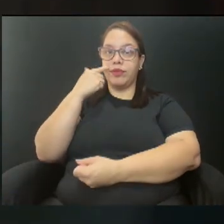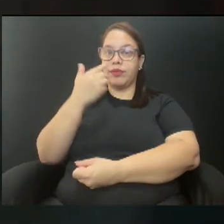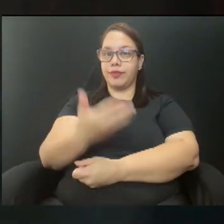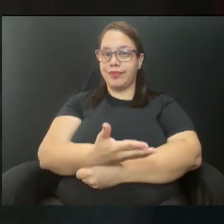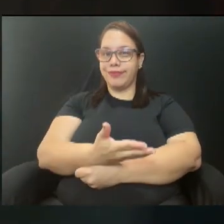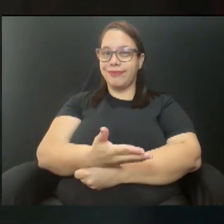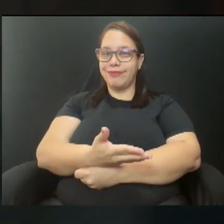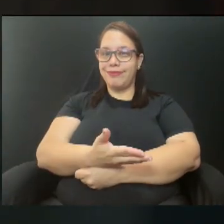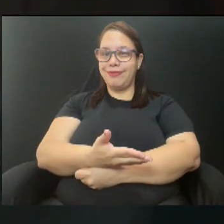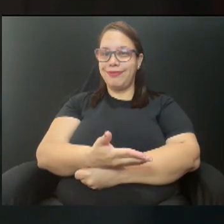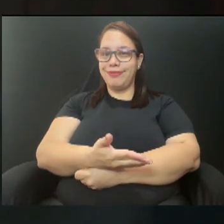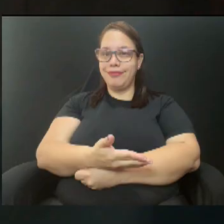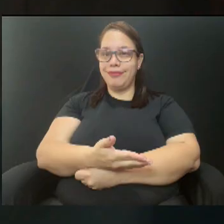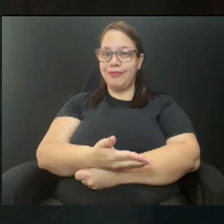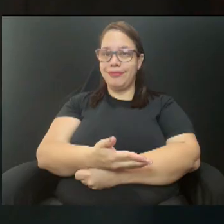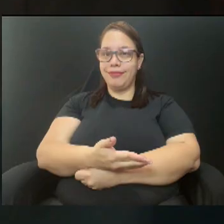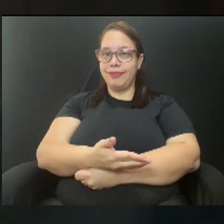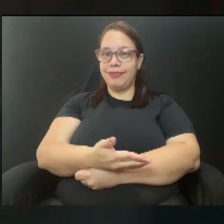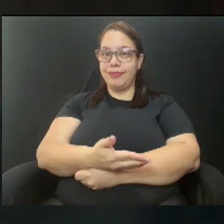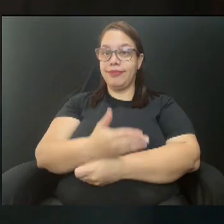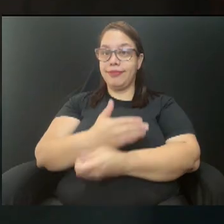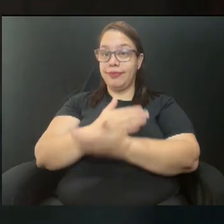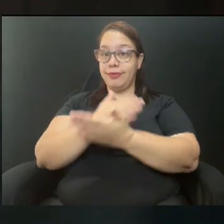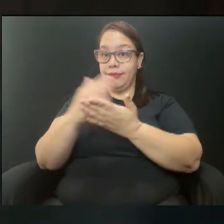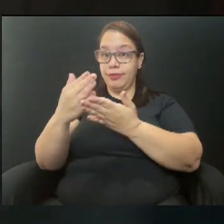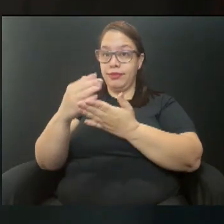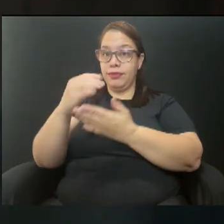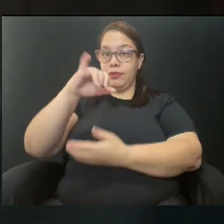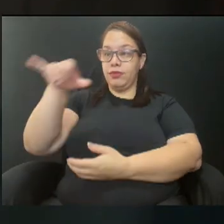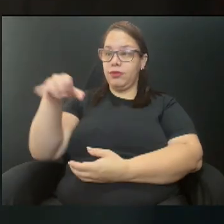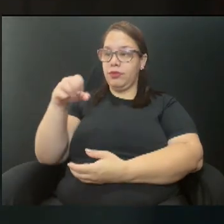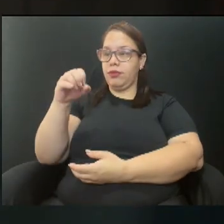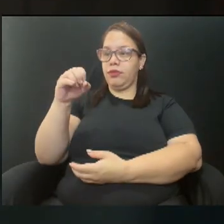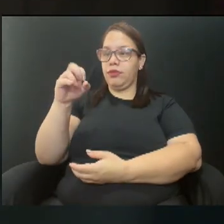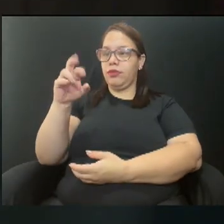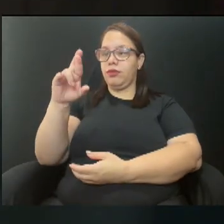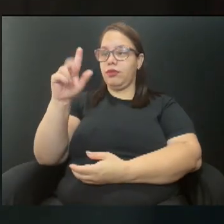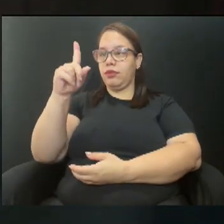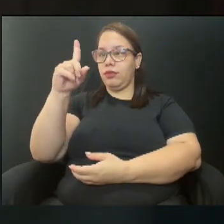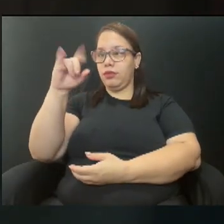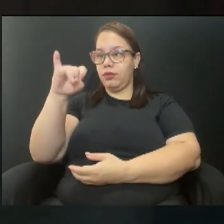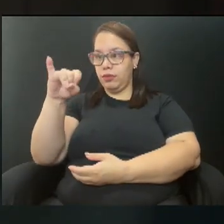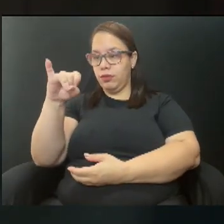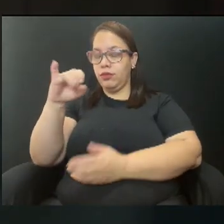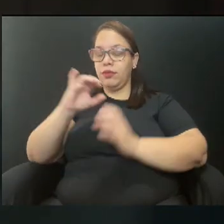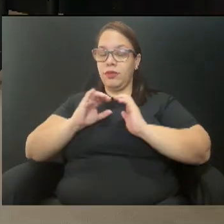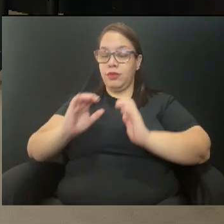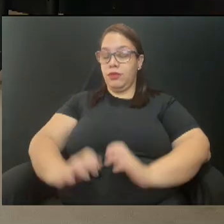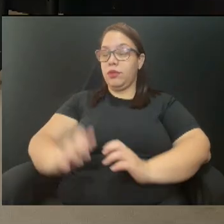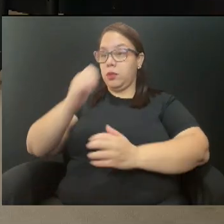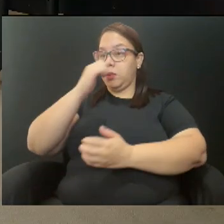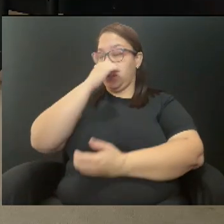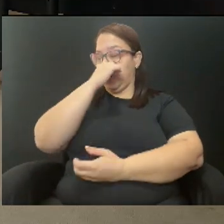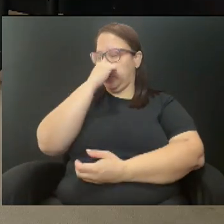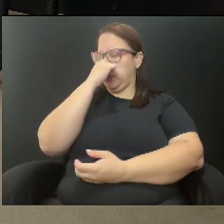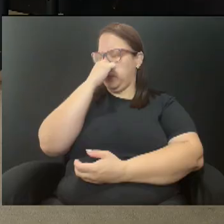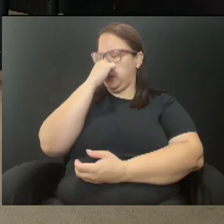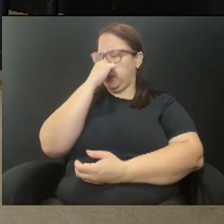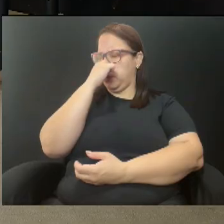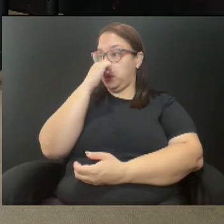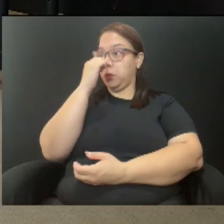97829-3776. Eu vou começar pelo Jordi, que a gente vai falar um pouco dessa questão comportamental. E a gente vê, inclusive eu fiz